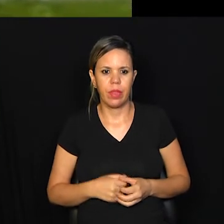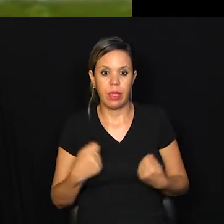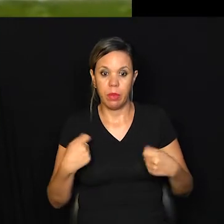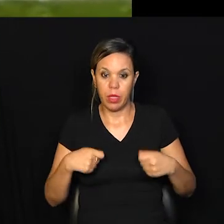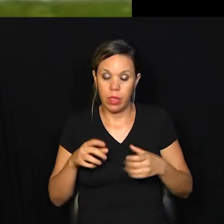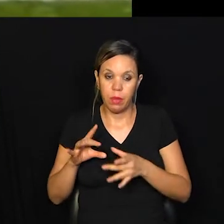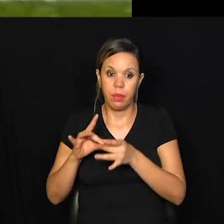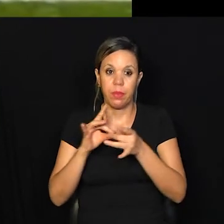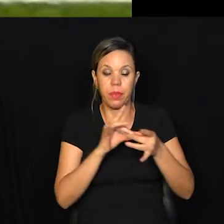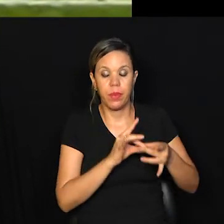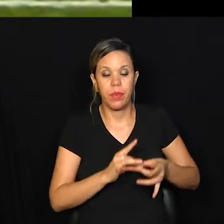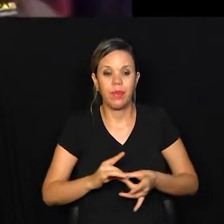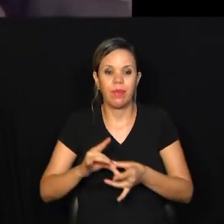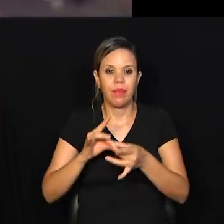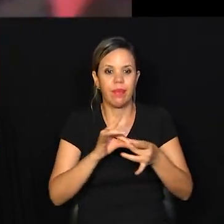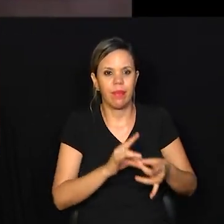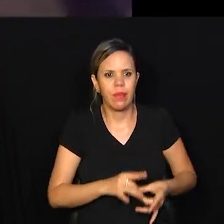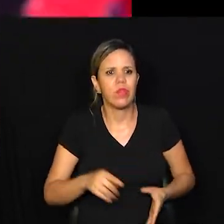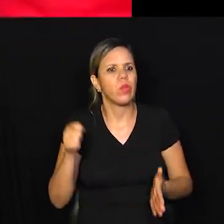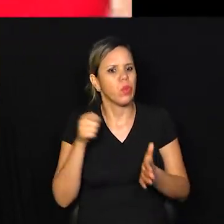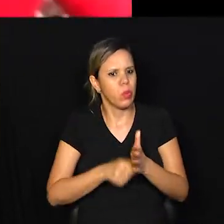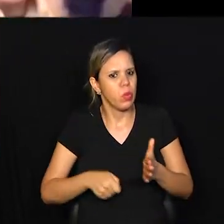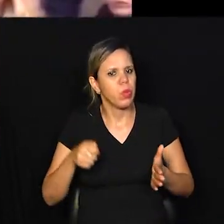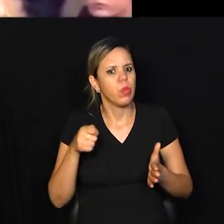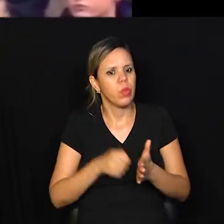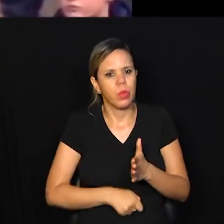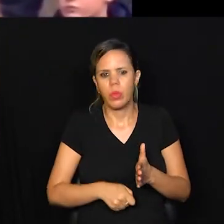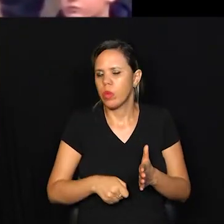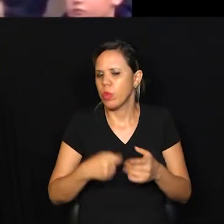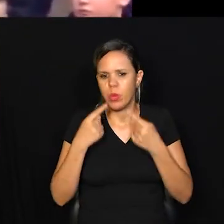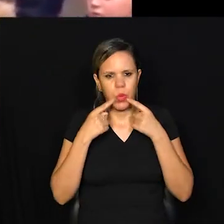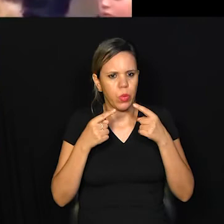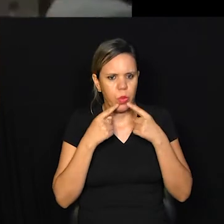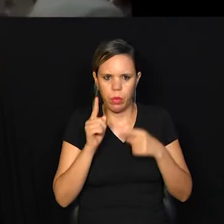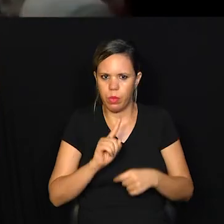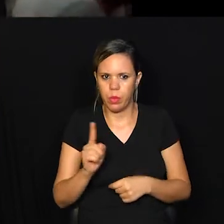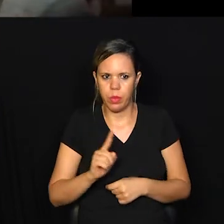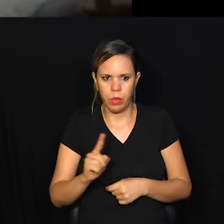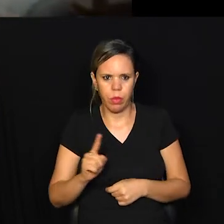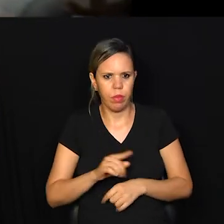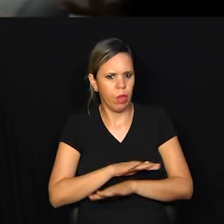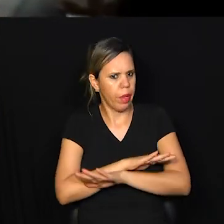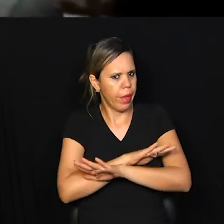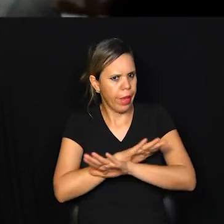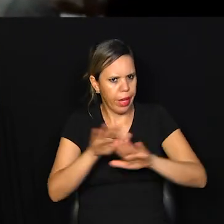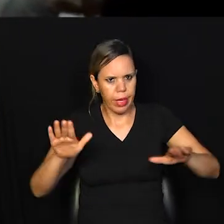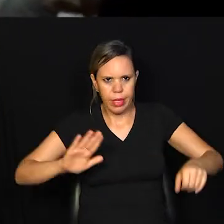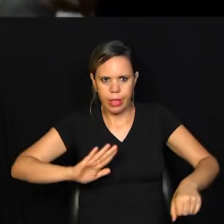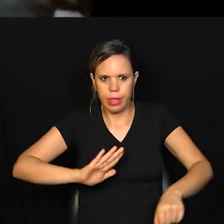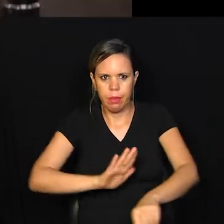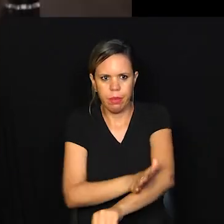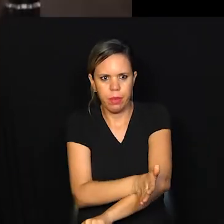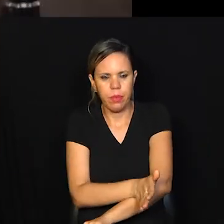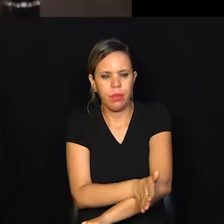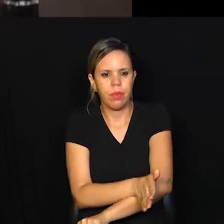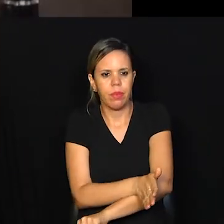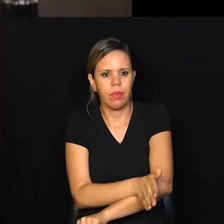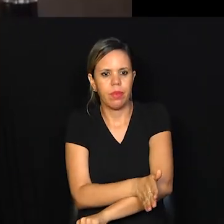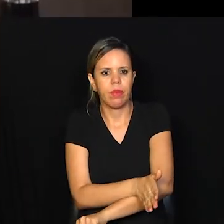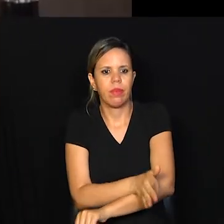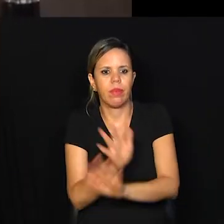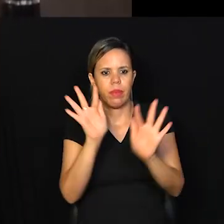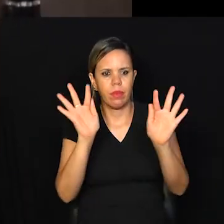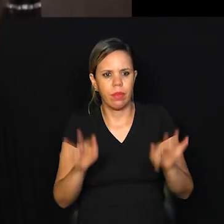Precisamos nos unir, a luta não é mimimi. Chega de racismo aqui tem que